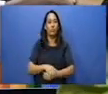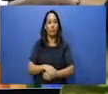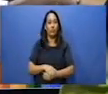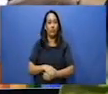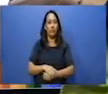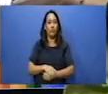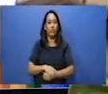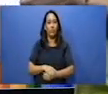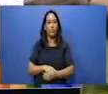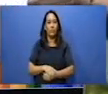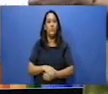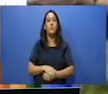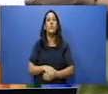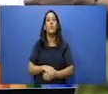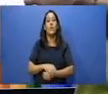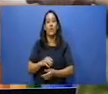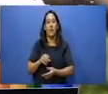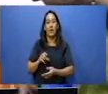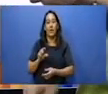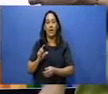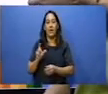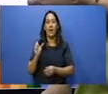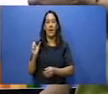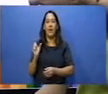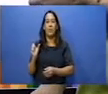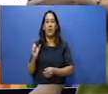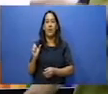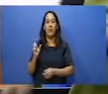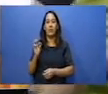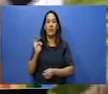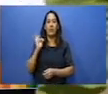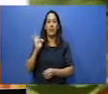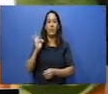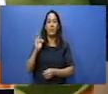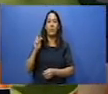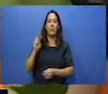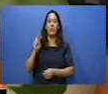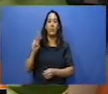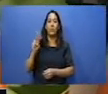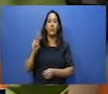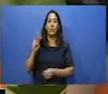Olha lá, ó, tá até de amarelinho a palavra turismo.